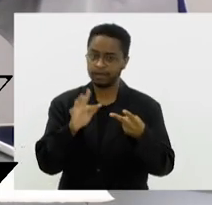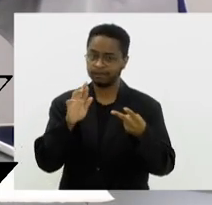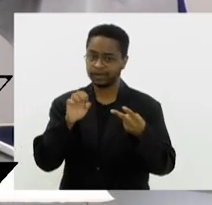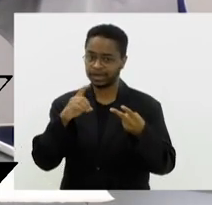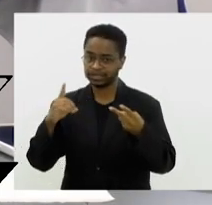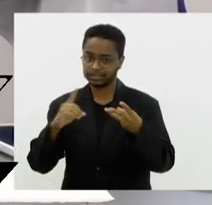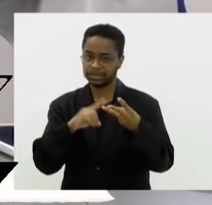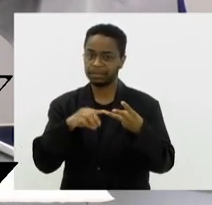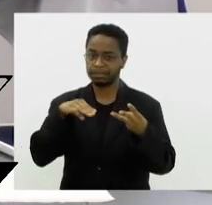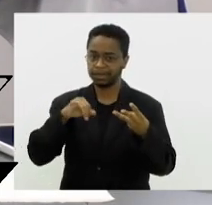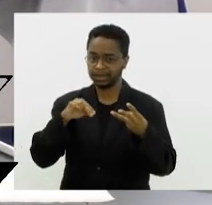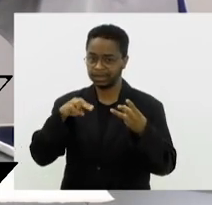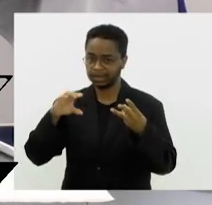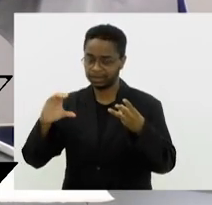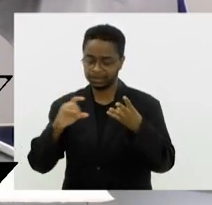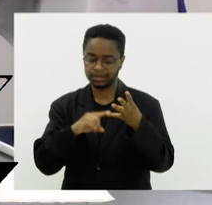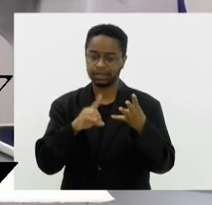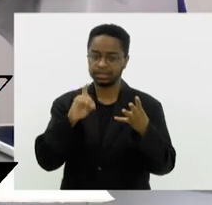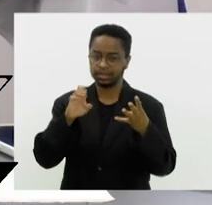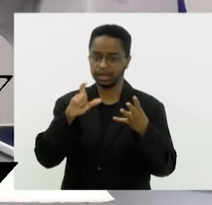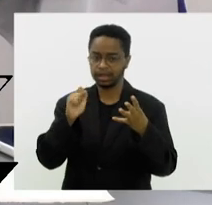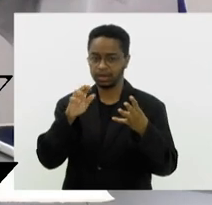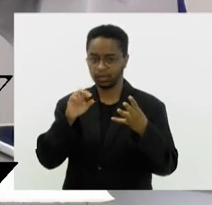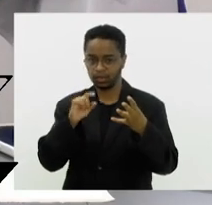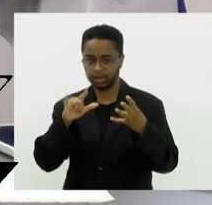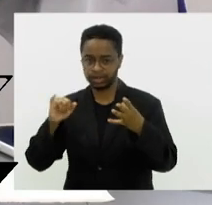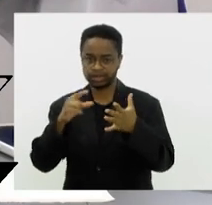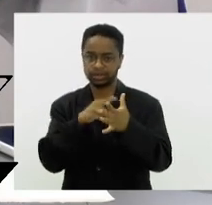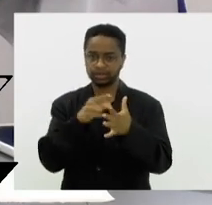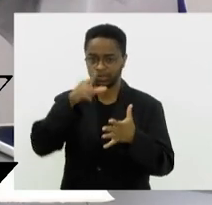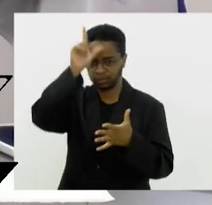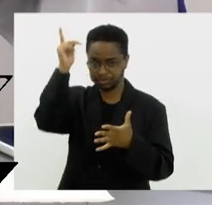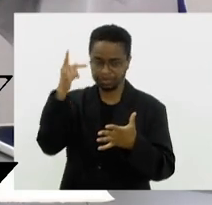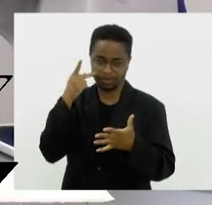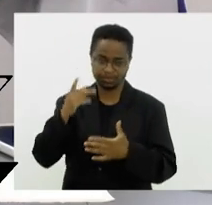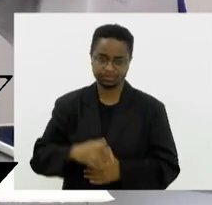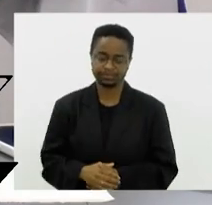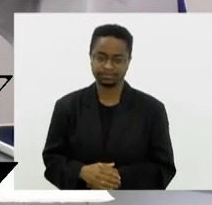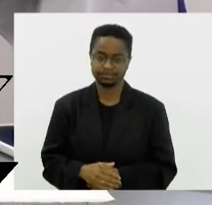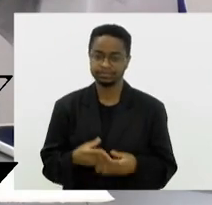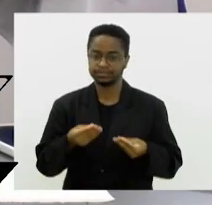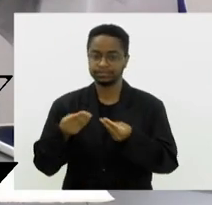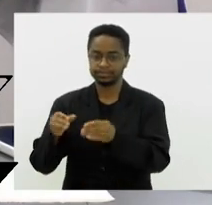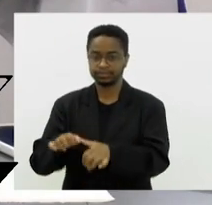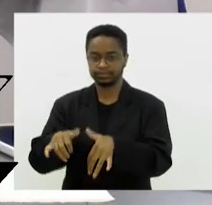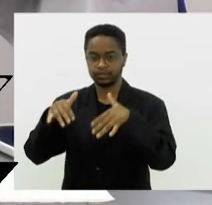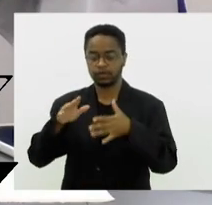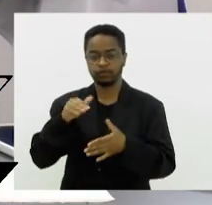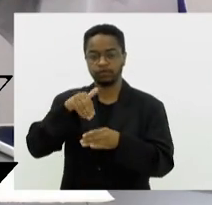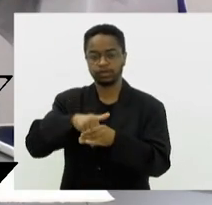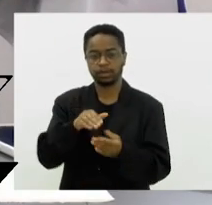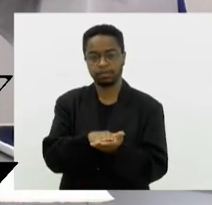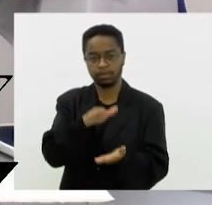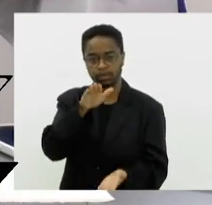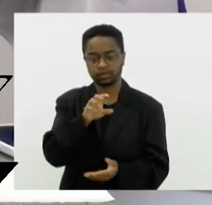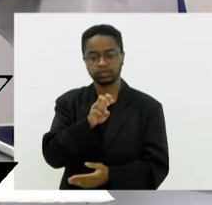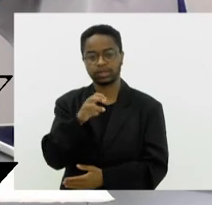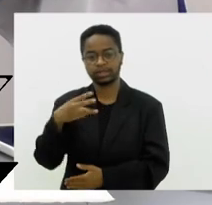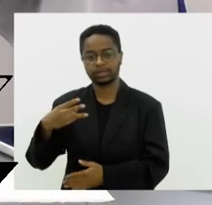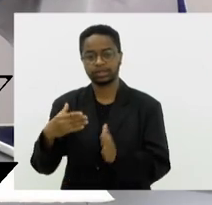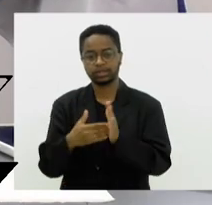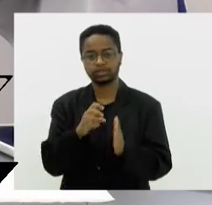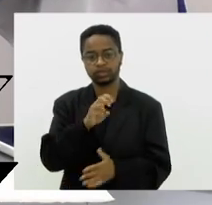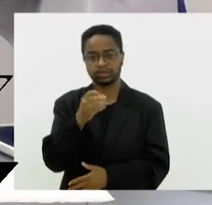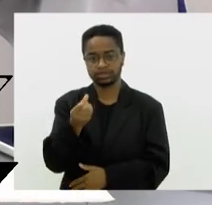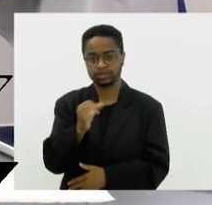De Laroli e Luiz Paulo. Bem, então, submeter ao plenário a possibilidade de votação em bloco dos 53 a 56